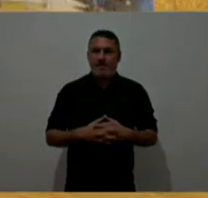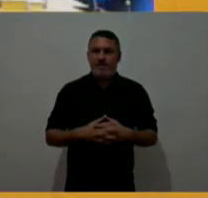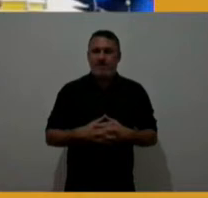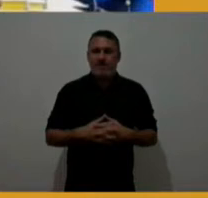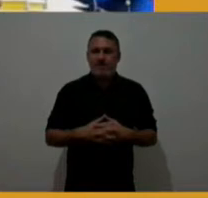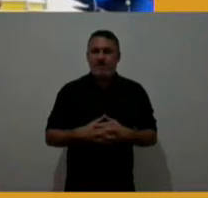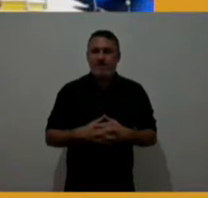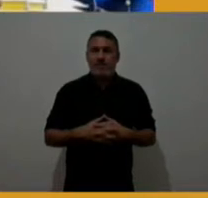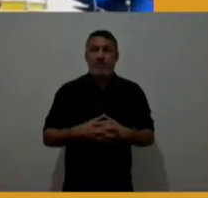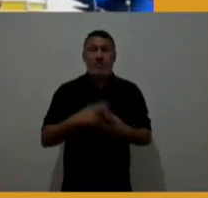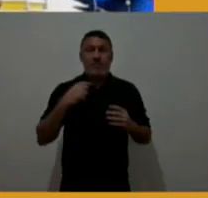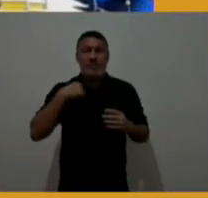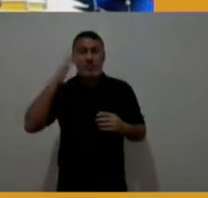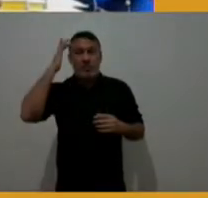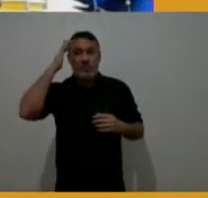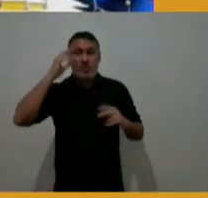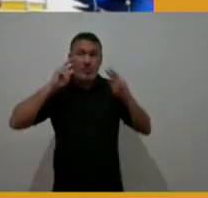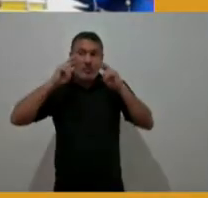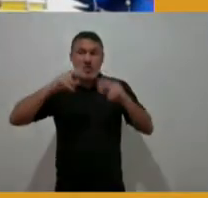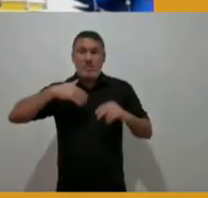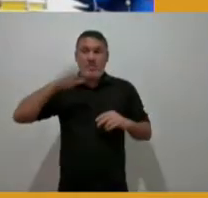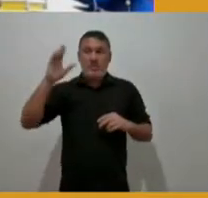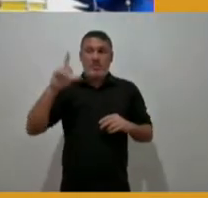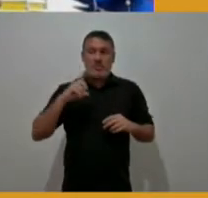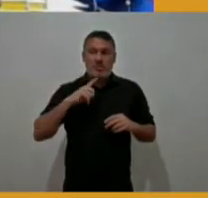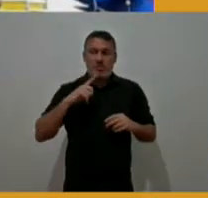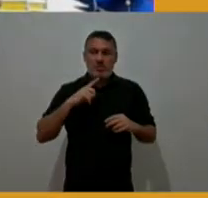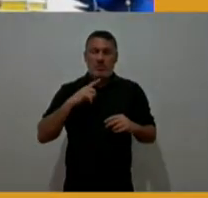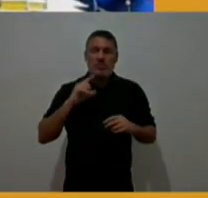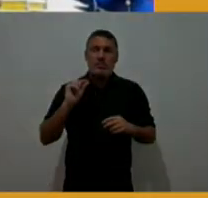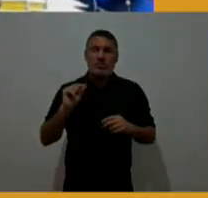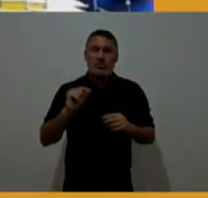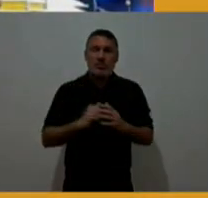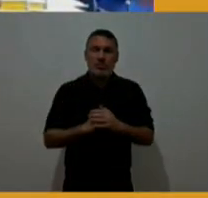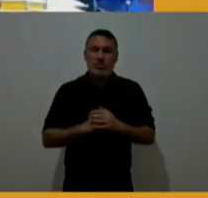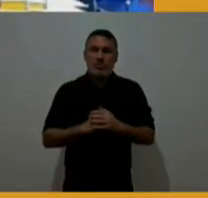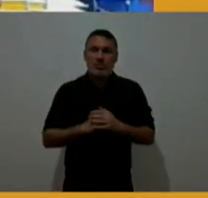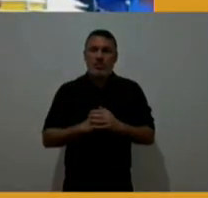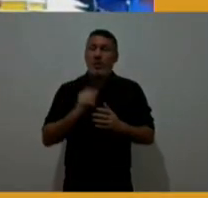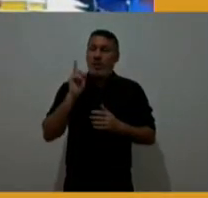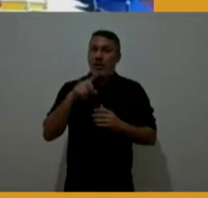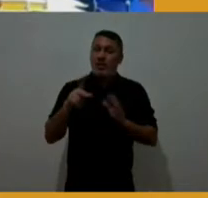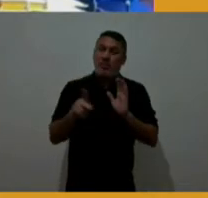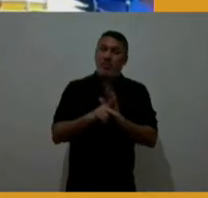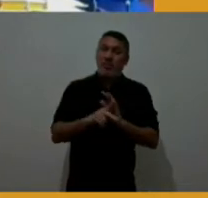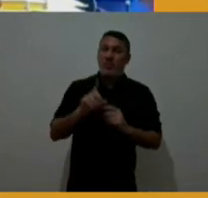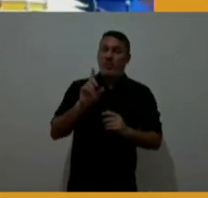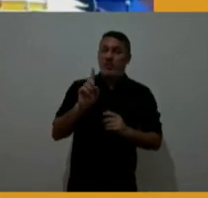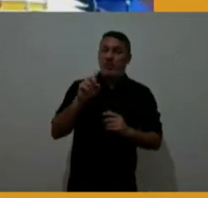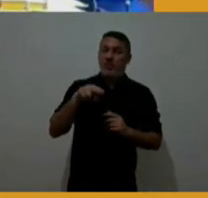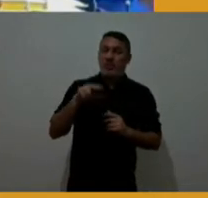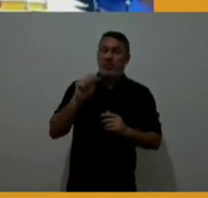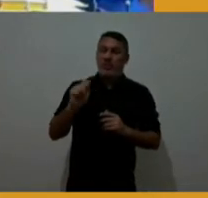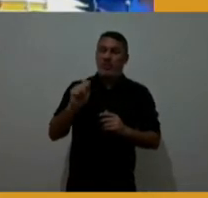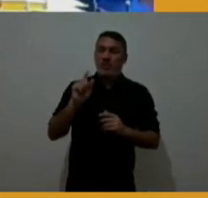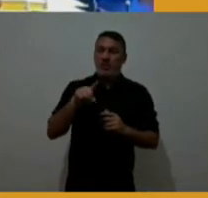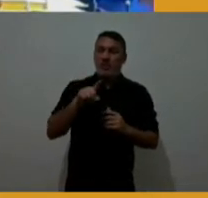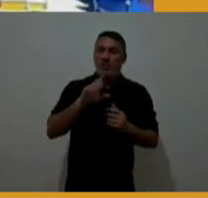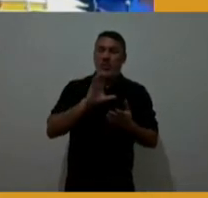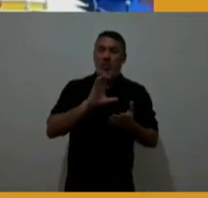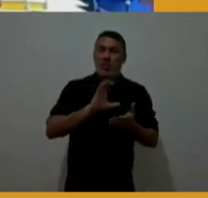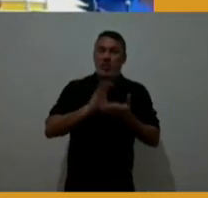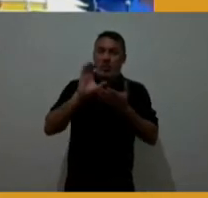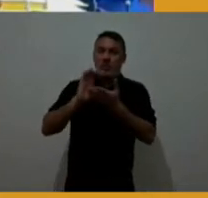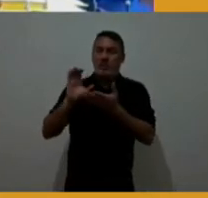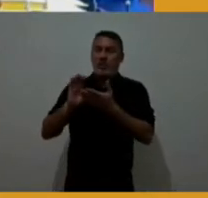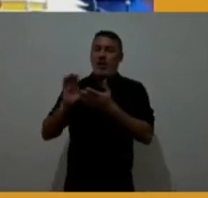aí, e eu acho que isso está no DNA dos conselhos de administração, que é olhar para o futuro, né? Acho que